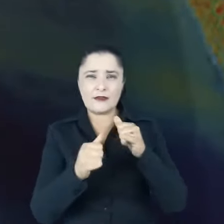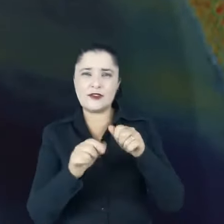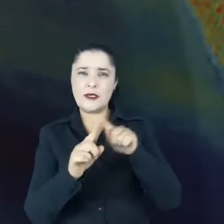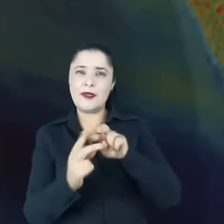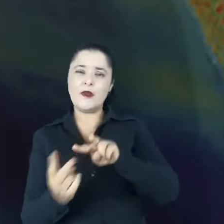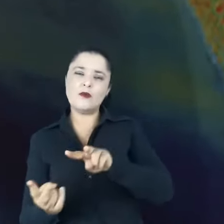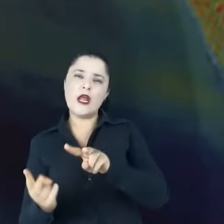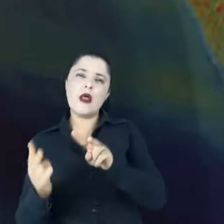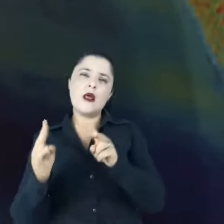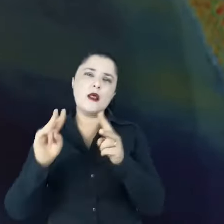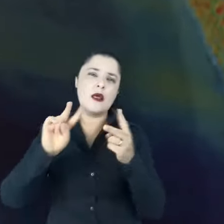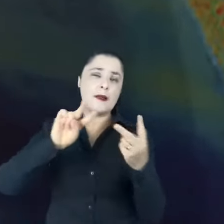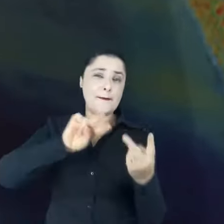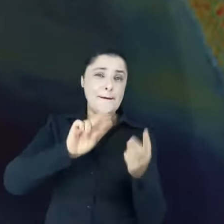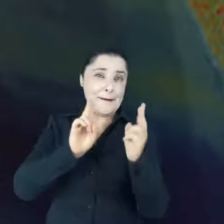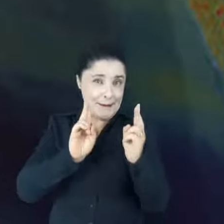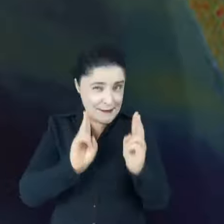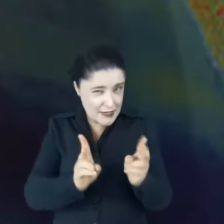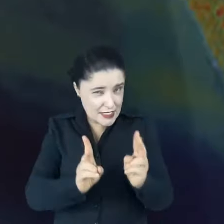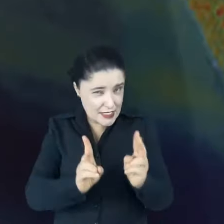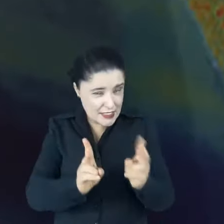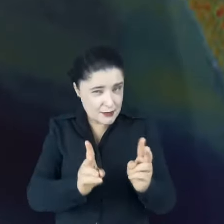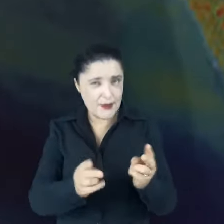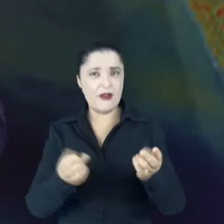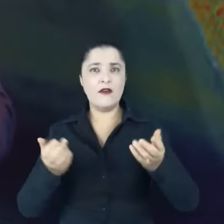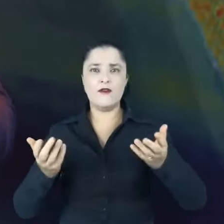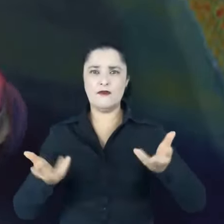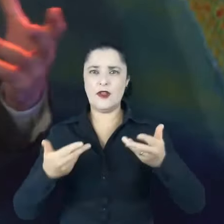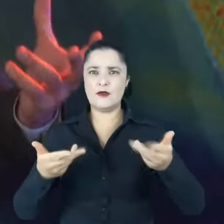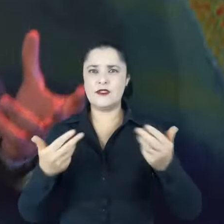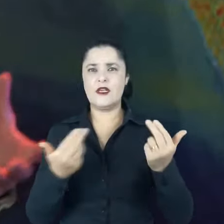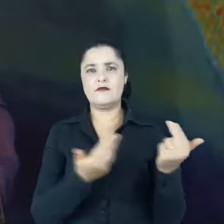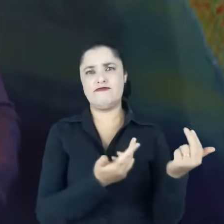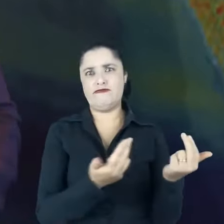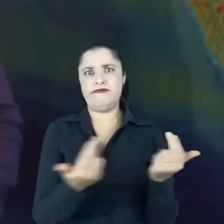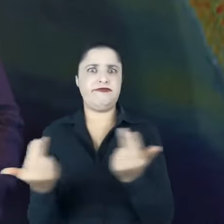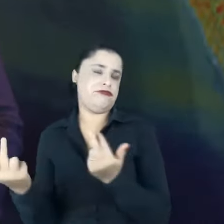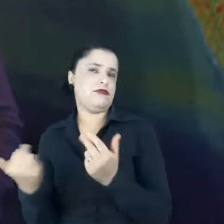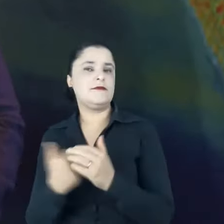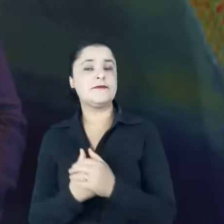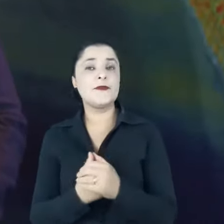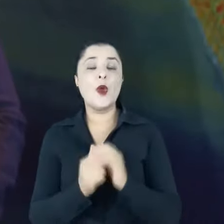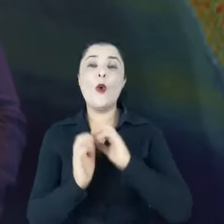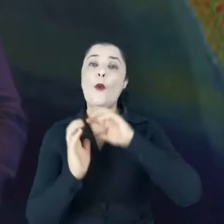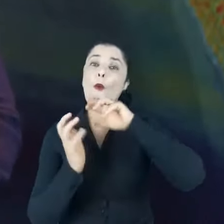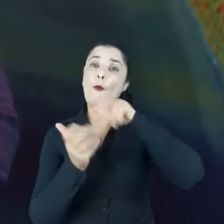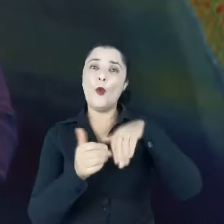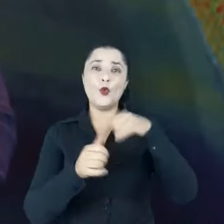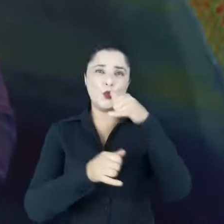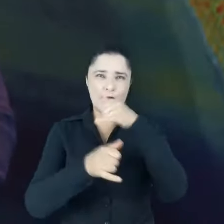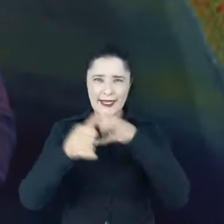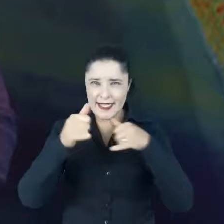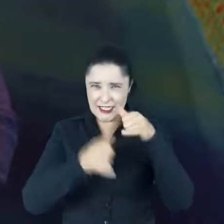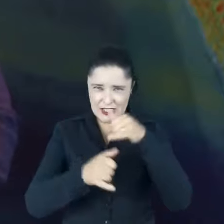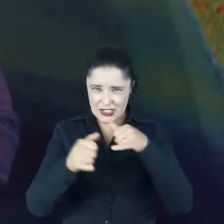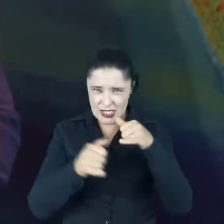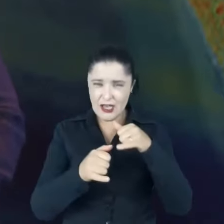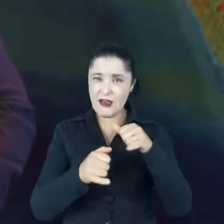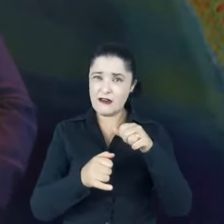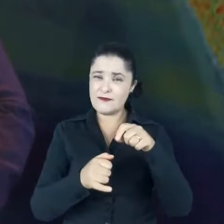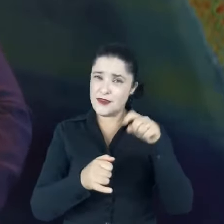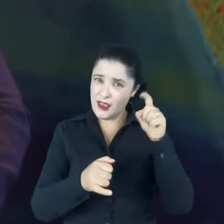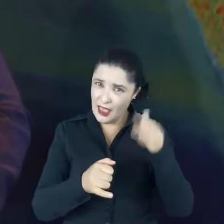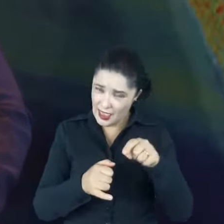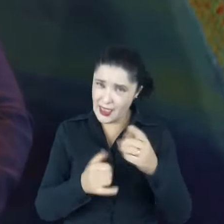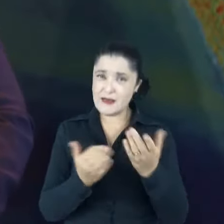direção numa velocidade singular. O mundo da energia era, e todos